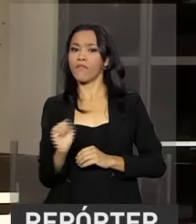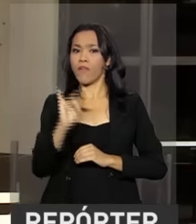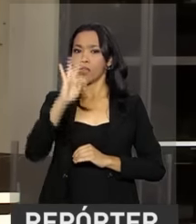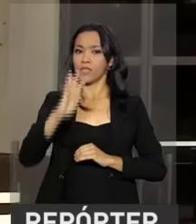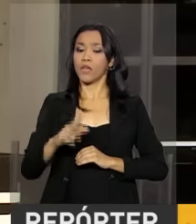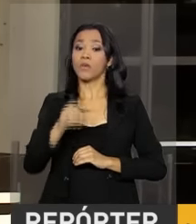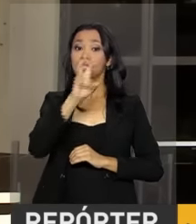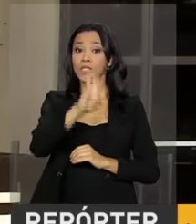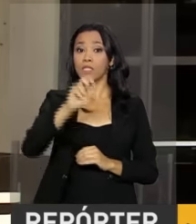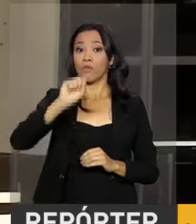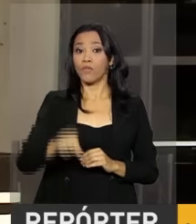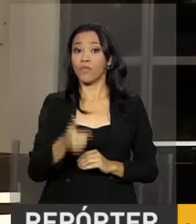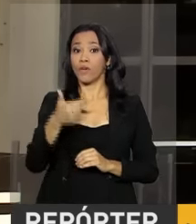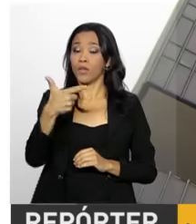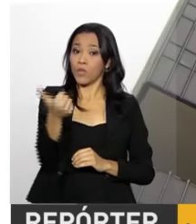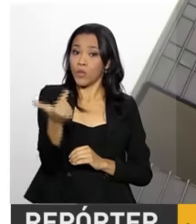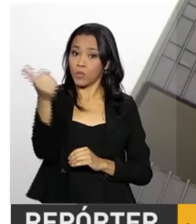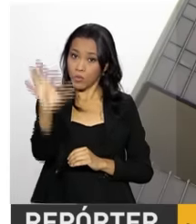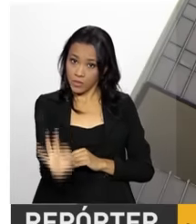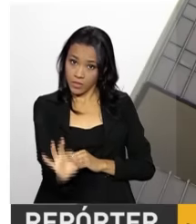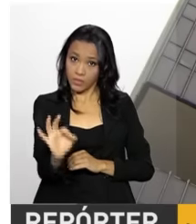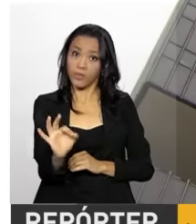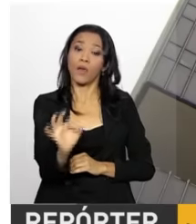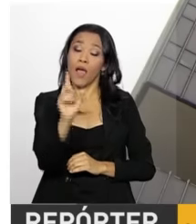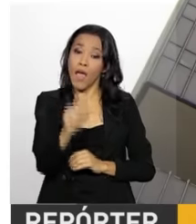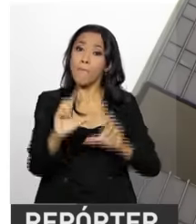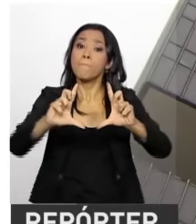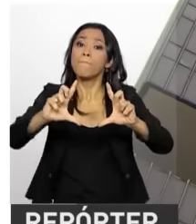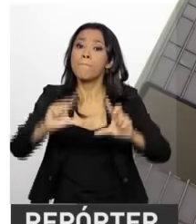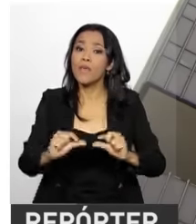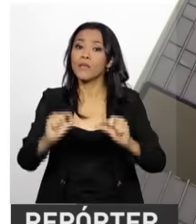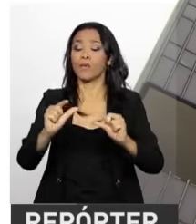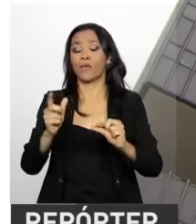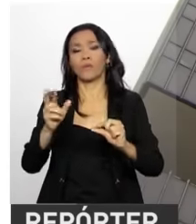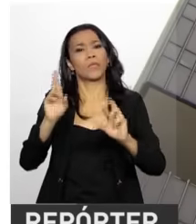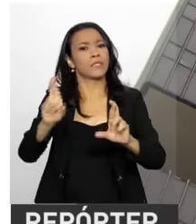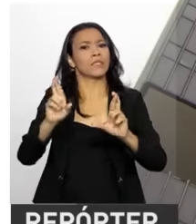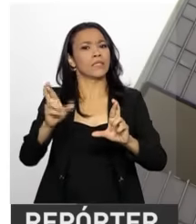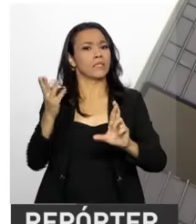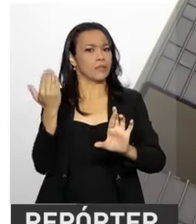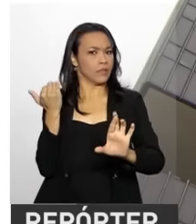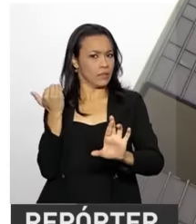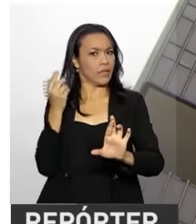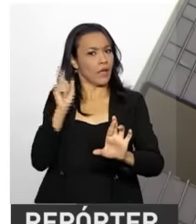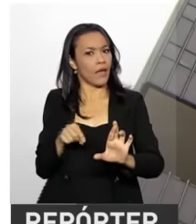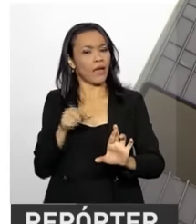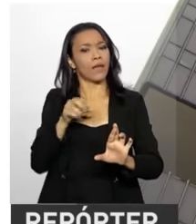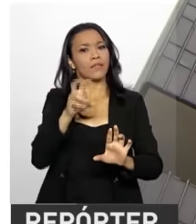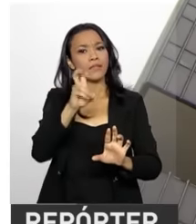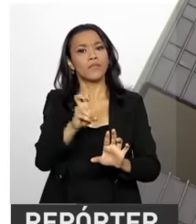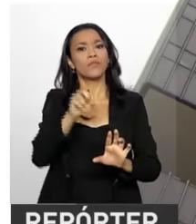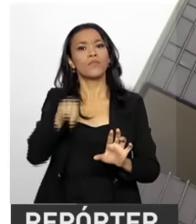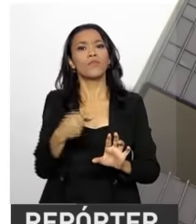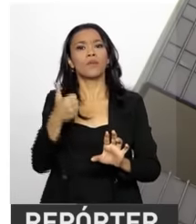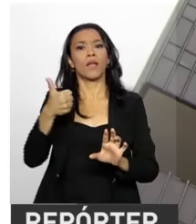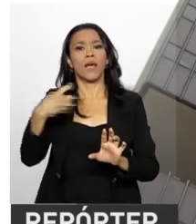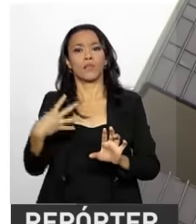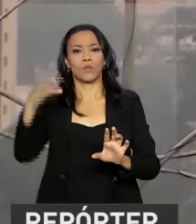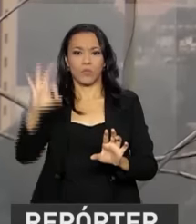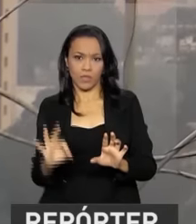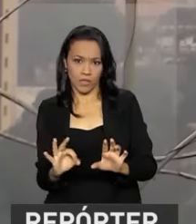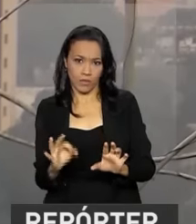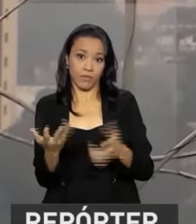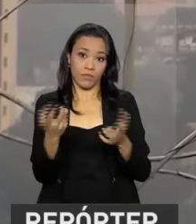em 5,12%. O índice é menor que a expectativa anterior, que era de